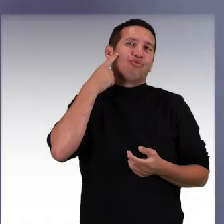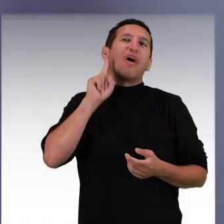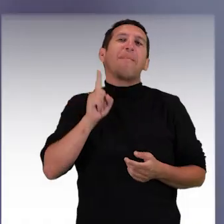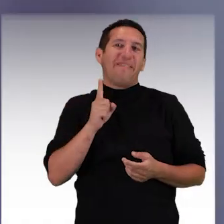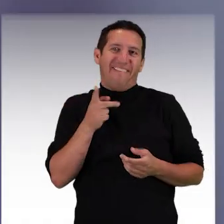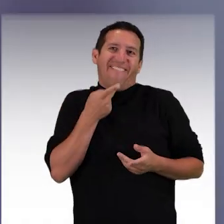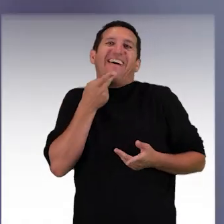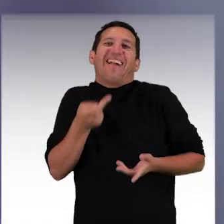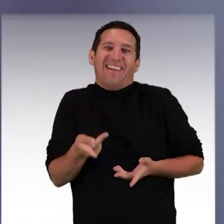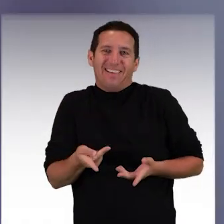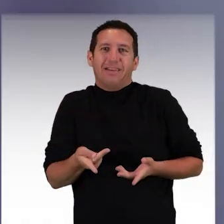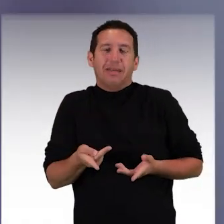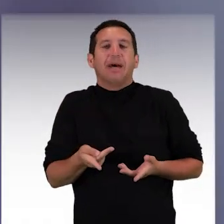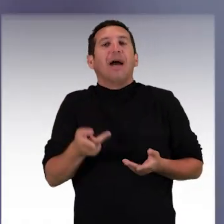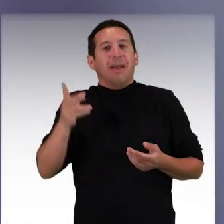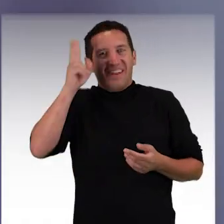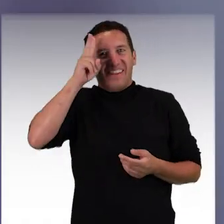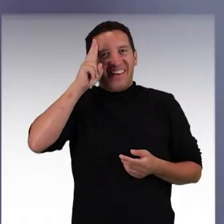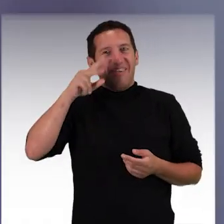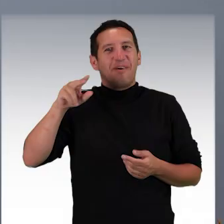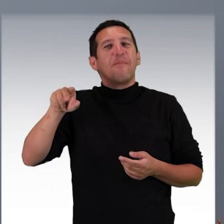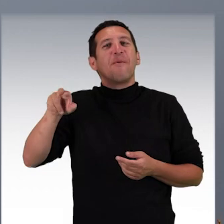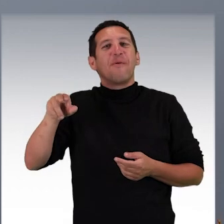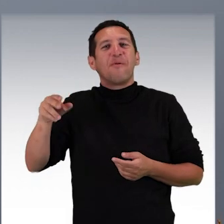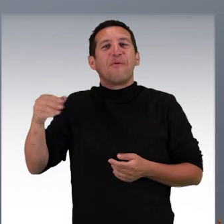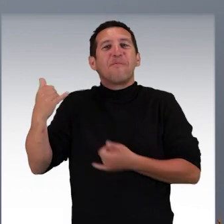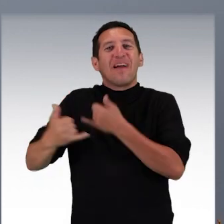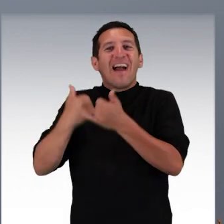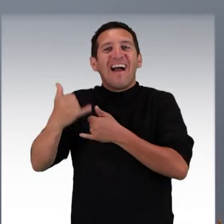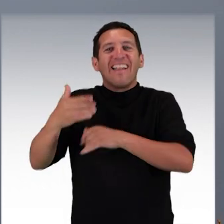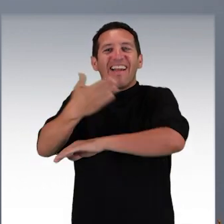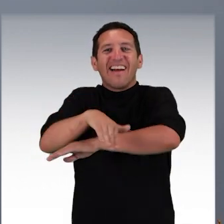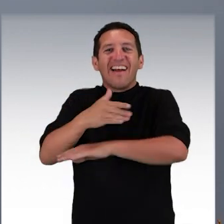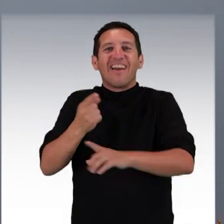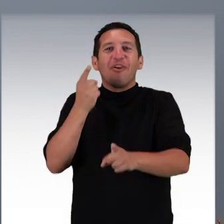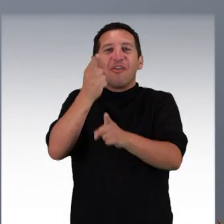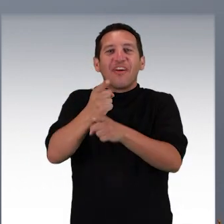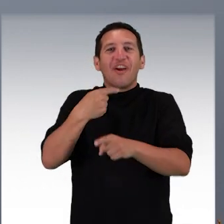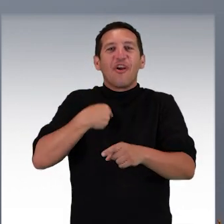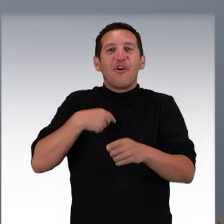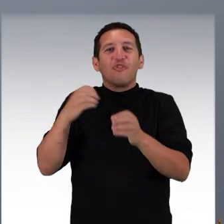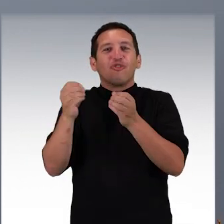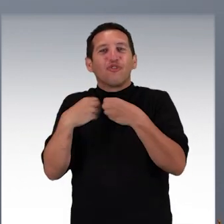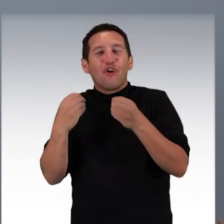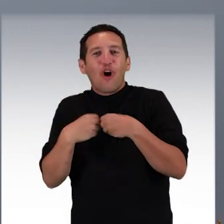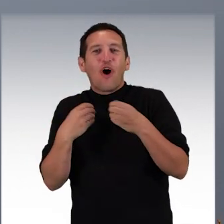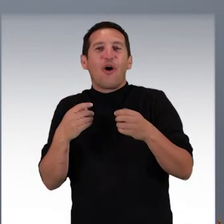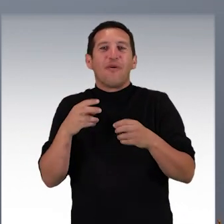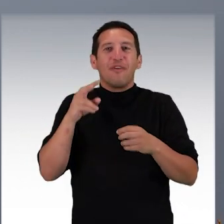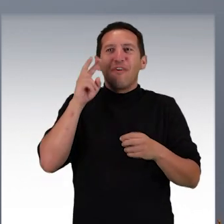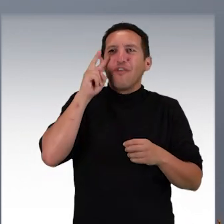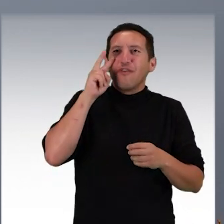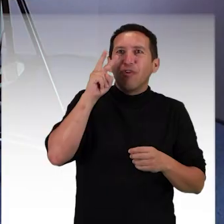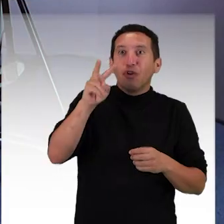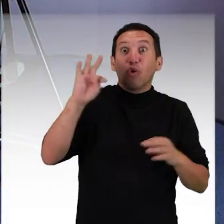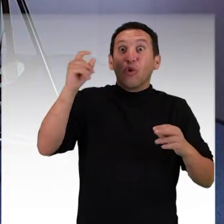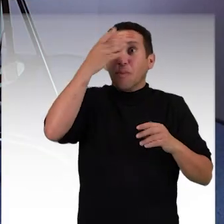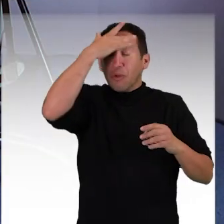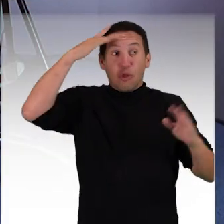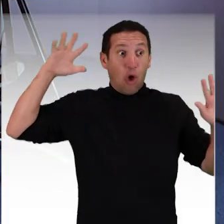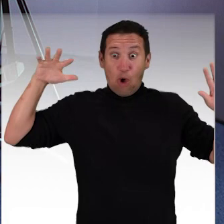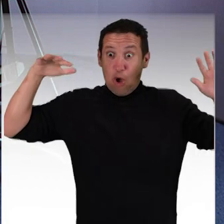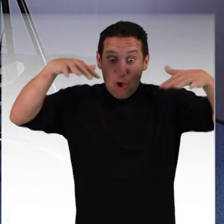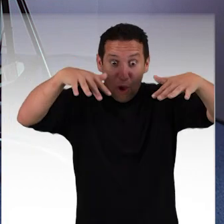né então quando eu andava na rua meu irmão até brincava que era muito fácil me encontrar no shopping nos lugares